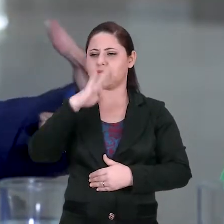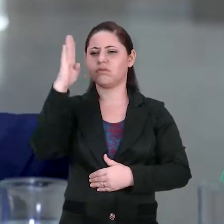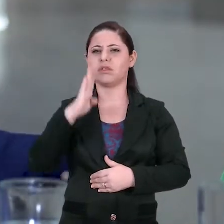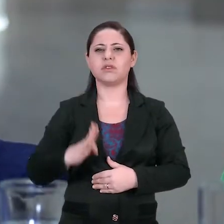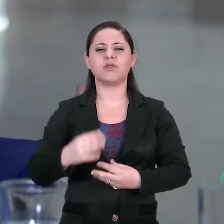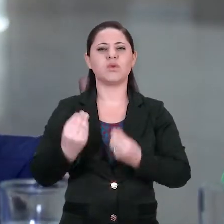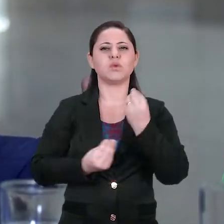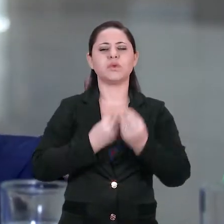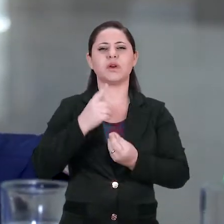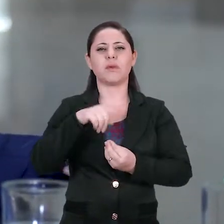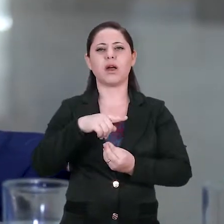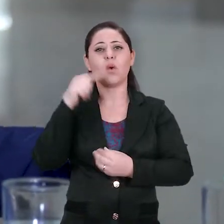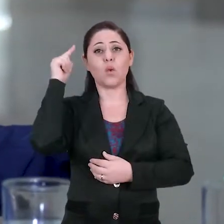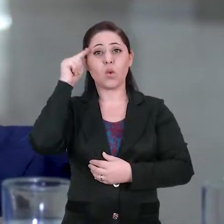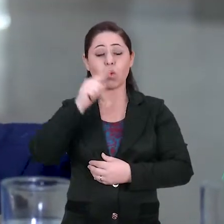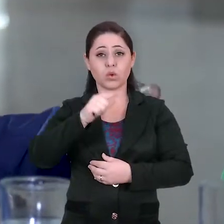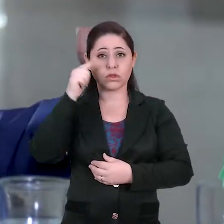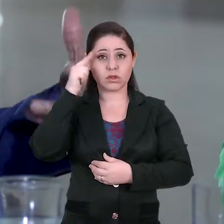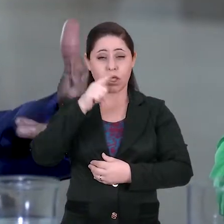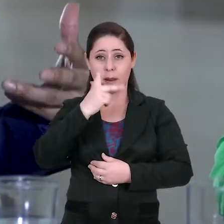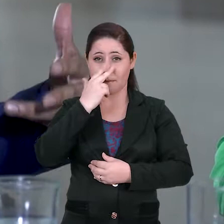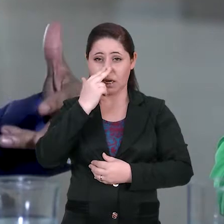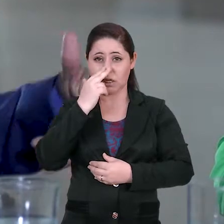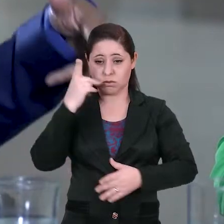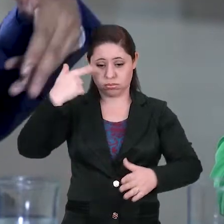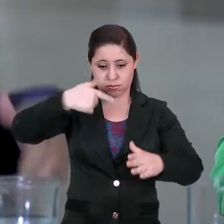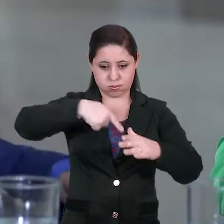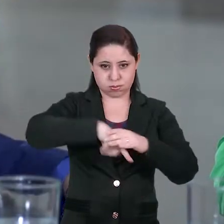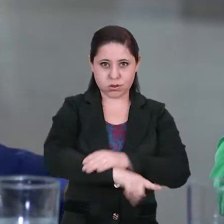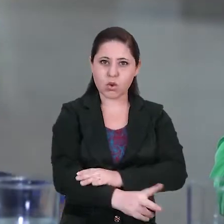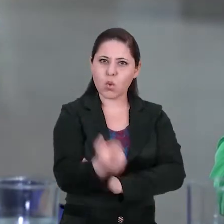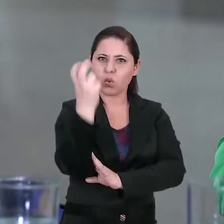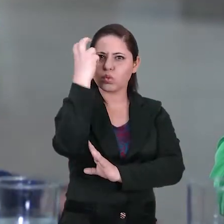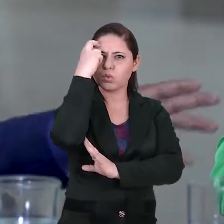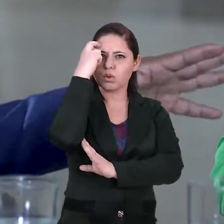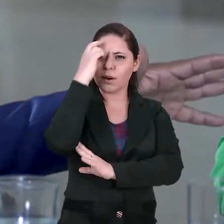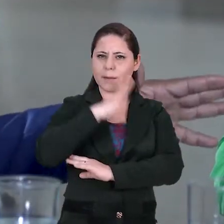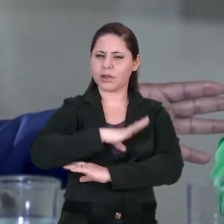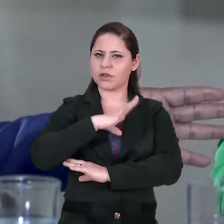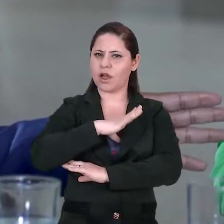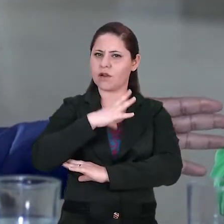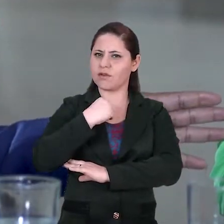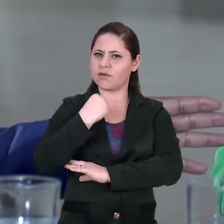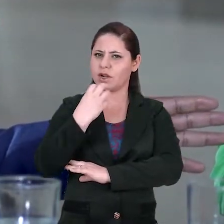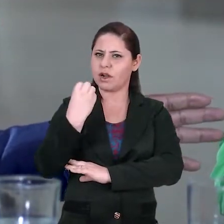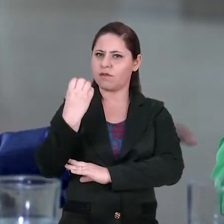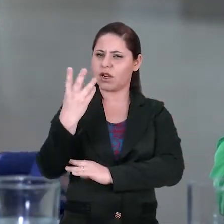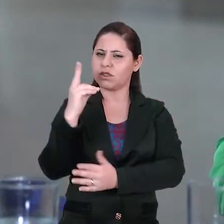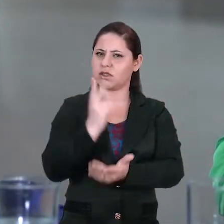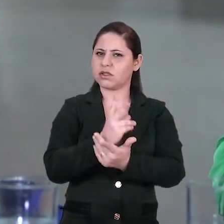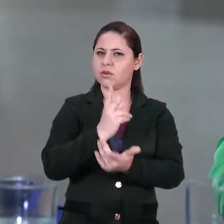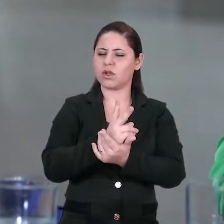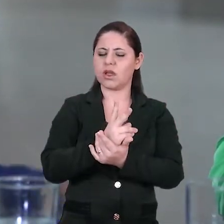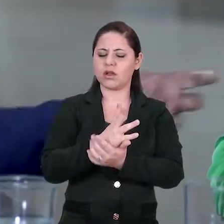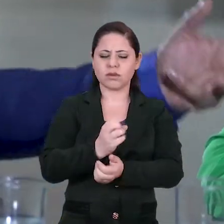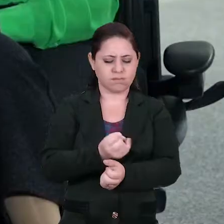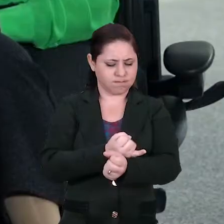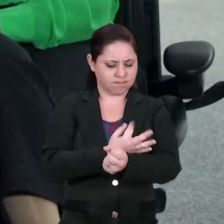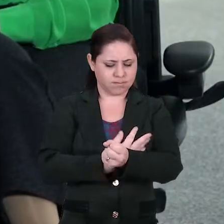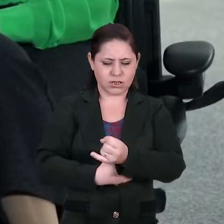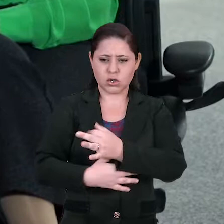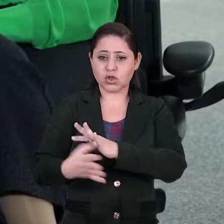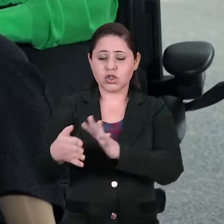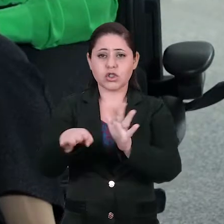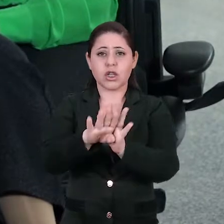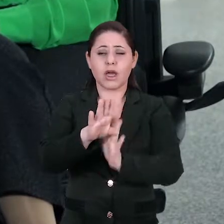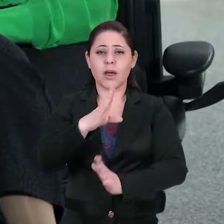Portugal para o Brasil? Você tem conseguido ultimamente mergulhar na cultura portuguesa? Eu sei que você já fez várias viagens para Portugal, você tem feito, né? E o que mais te